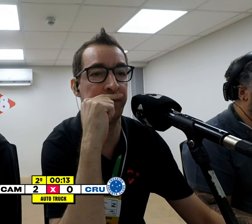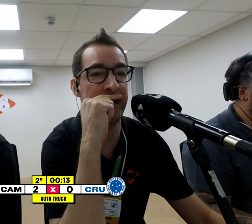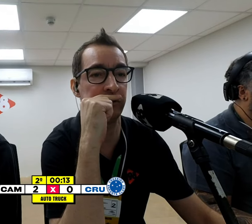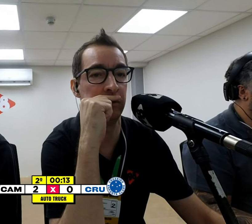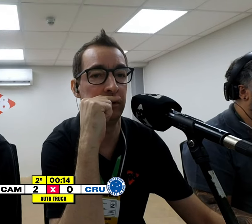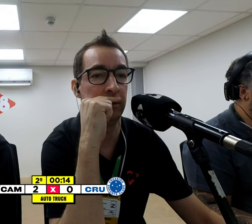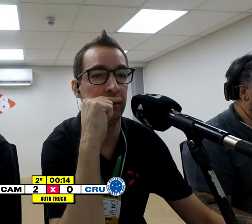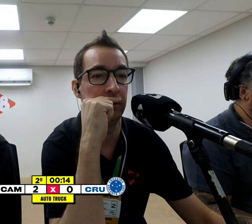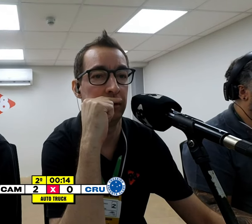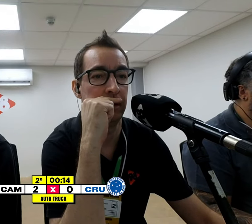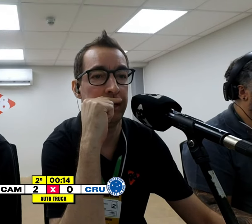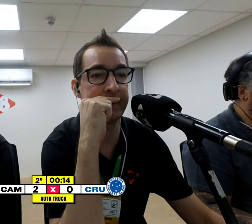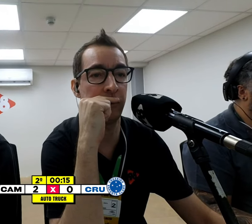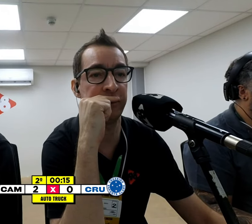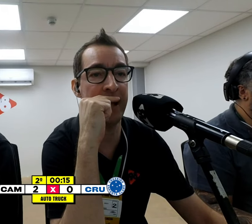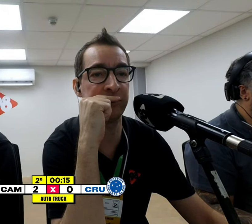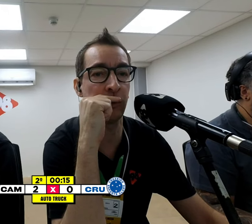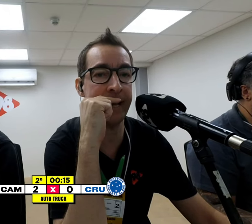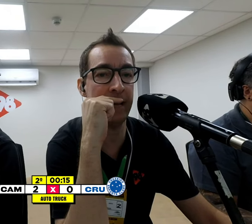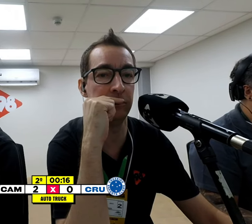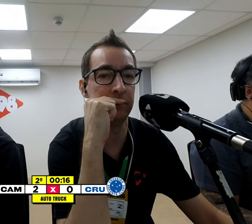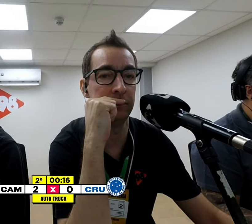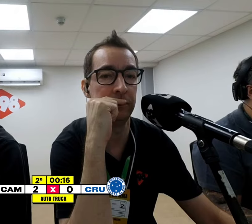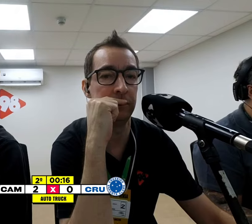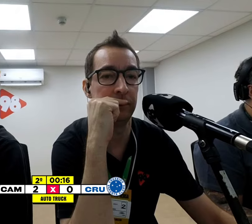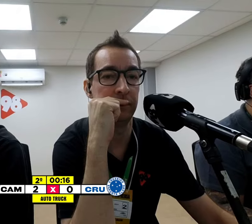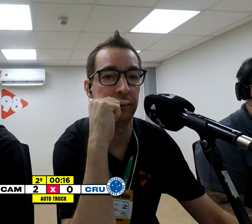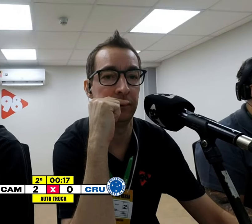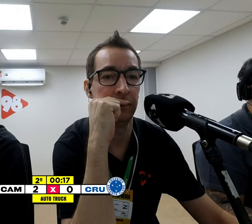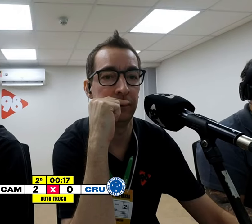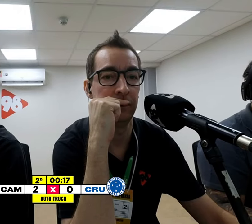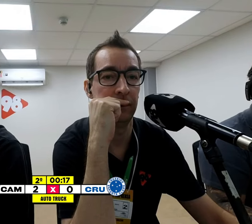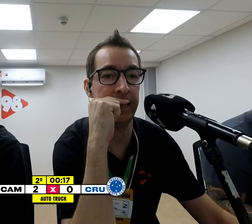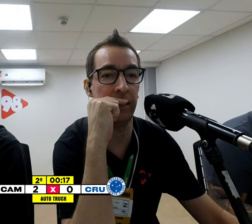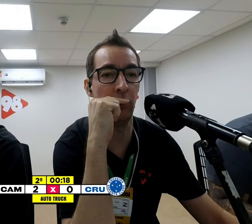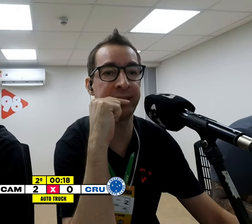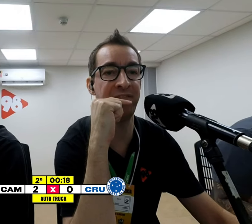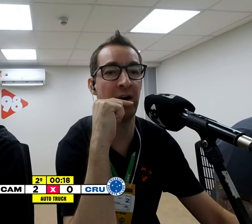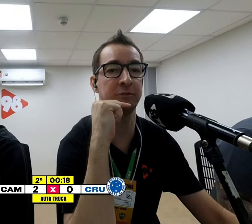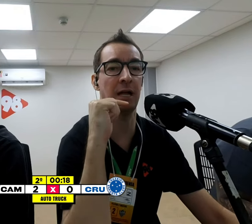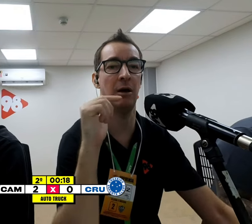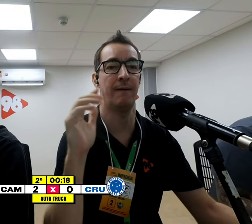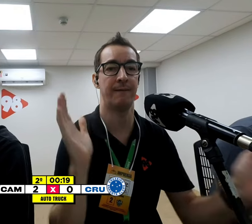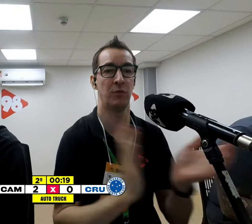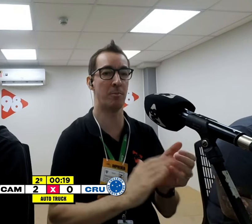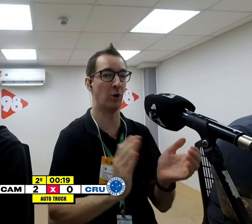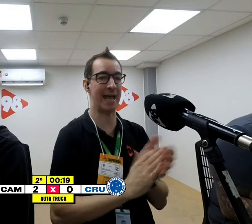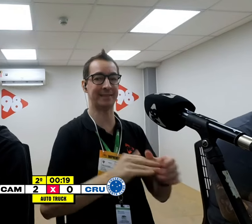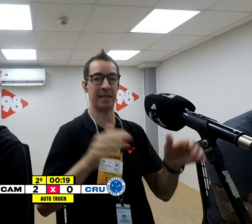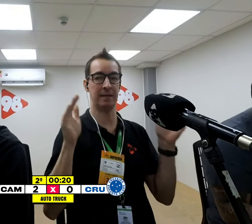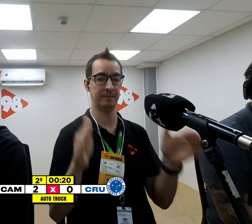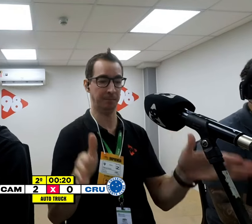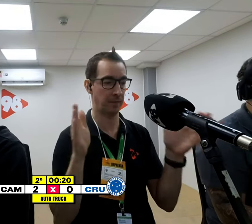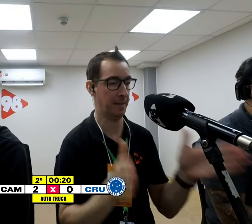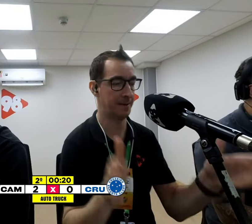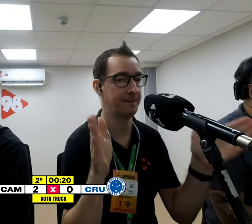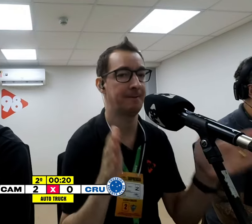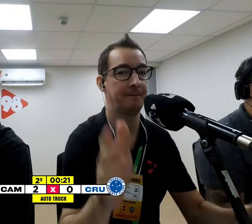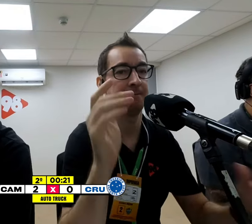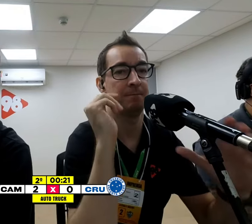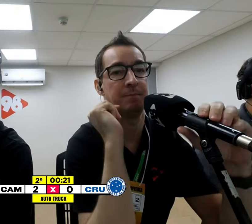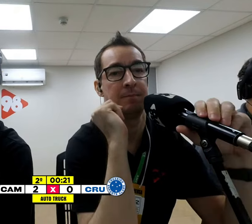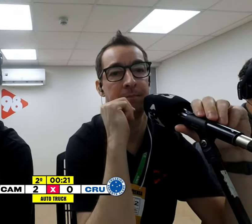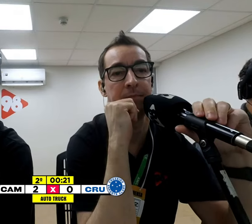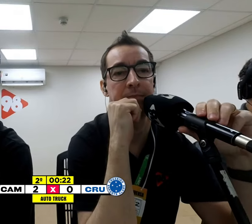para zaracho devolvida a bola pro Arana Arana tenta passe Hulk de pivô tentava a infiltração falta nele tomou outra